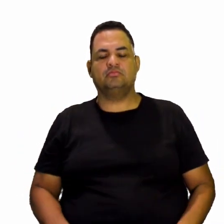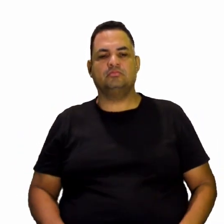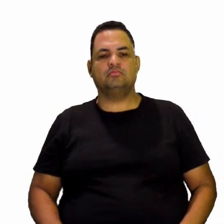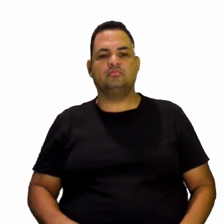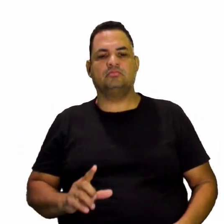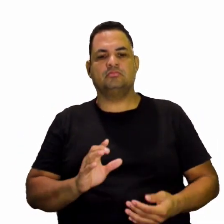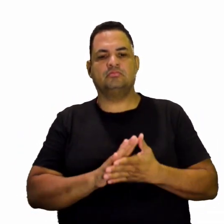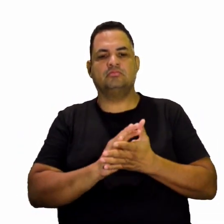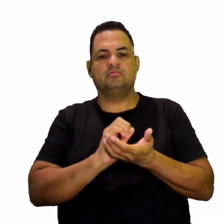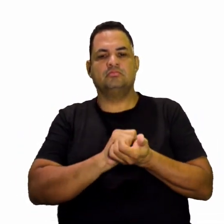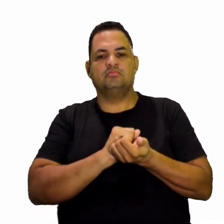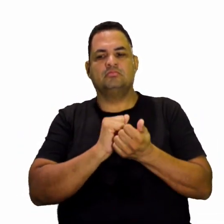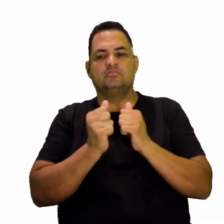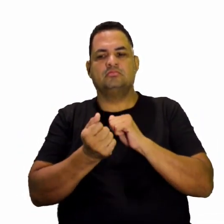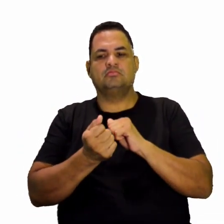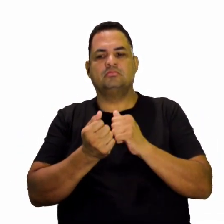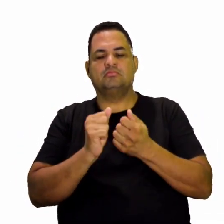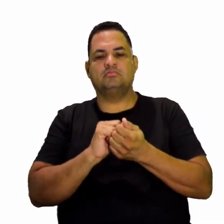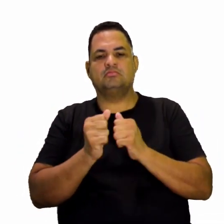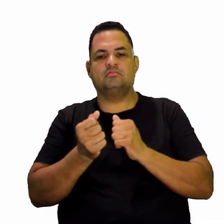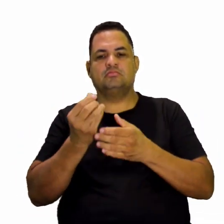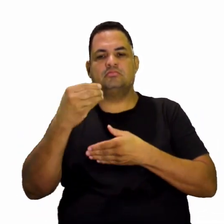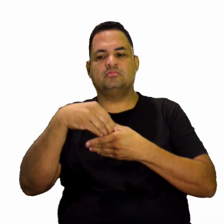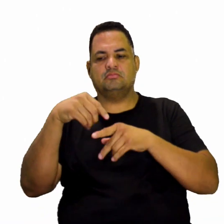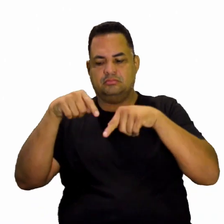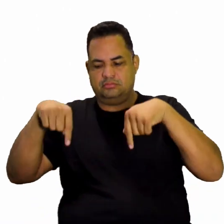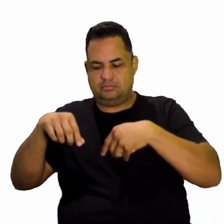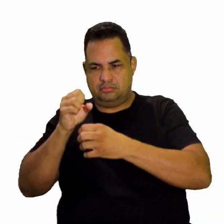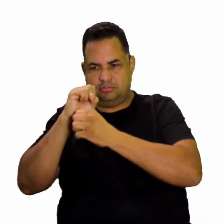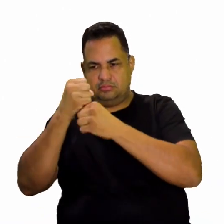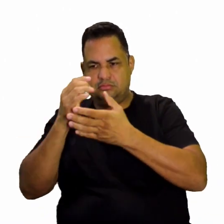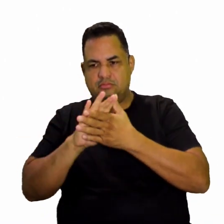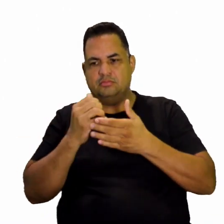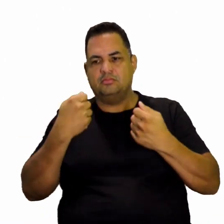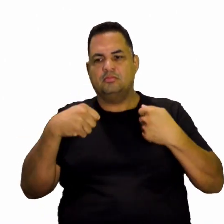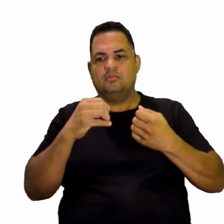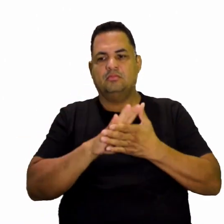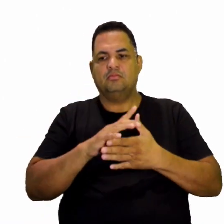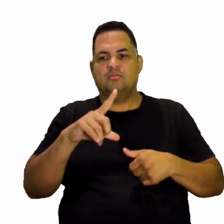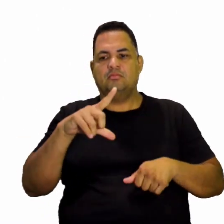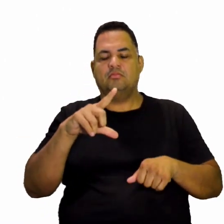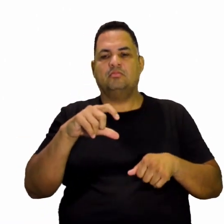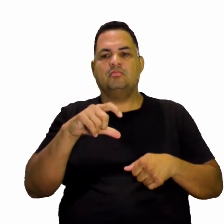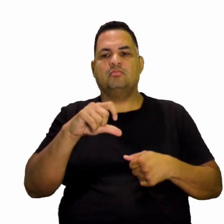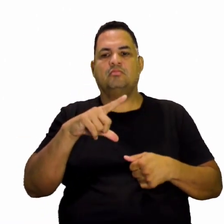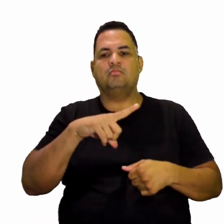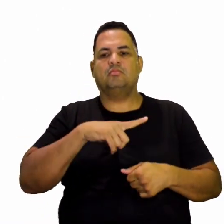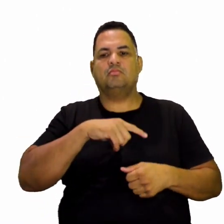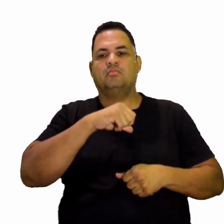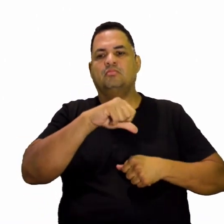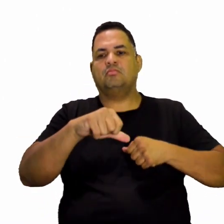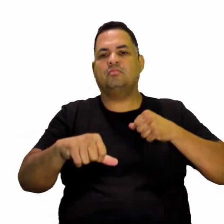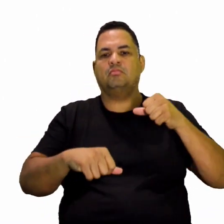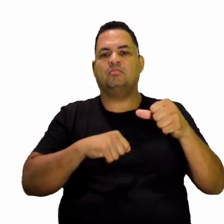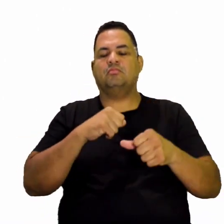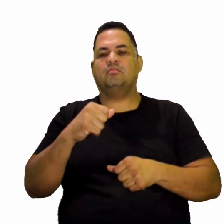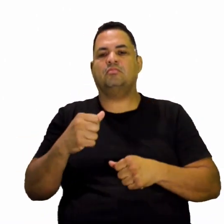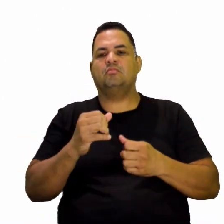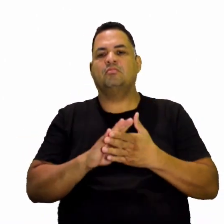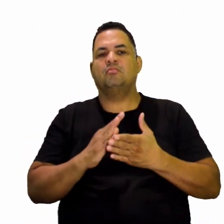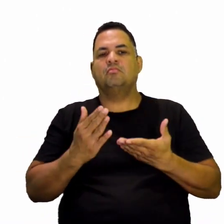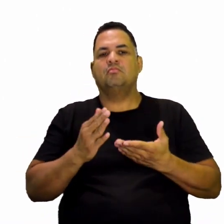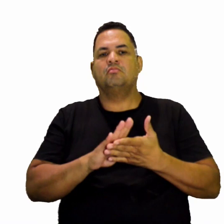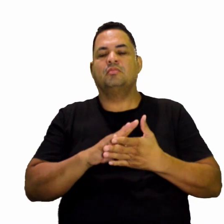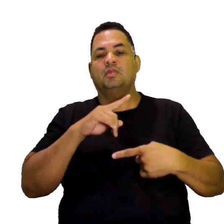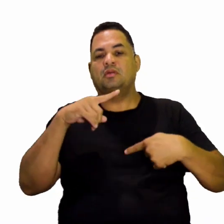DNA ele é manipulável, né, em laboratório e ele pode sim sofrer alterações devido